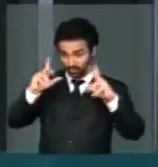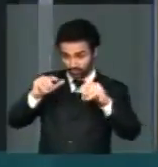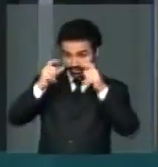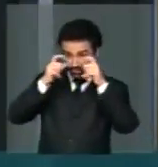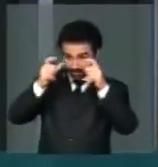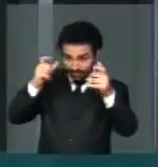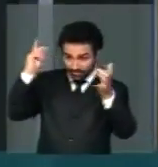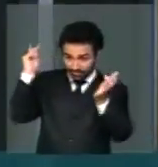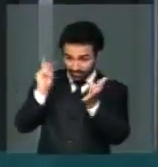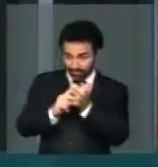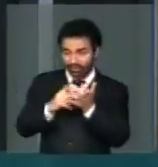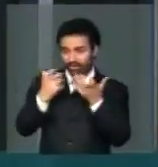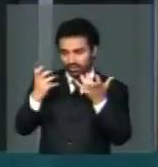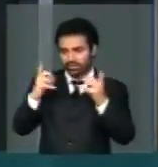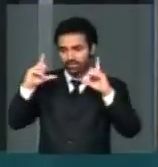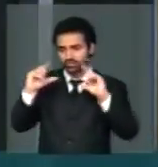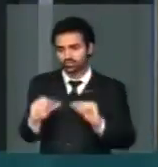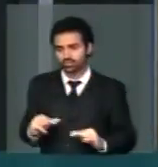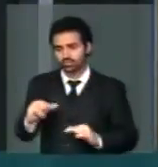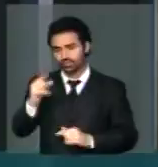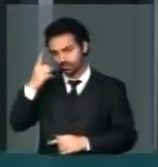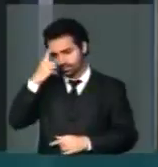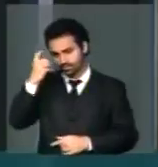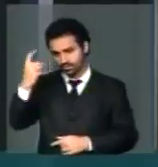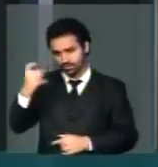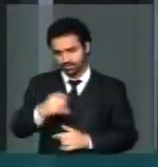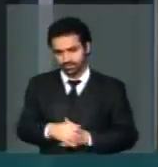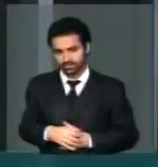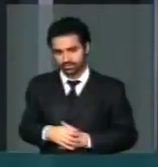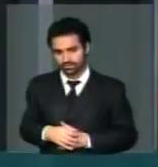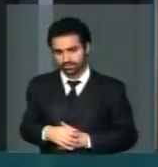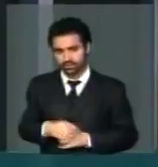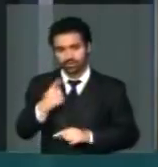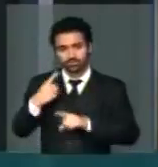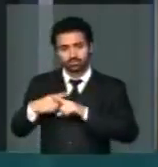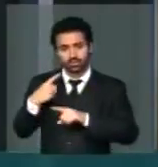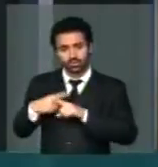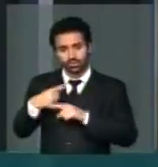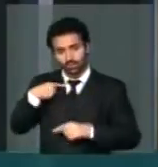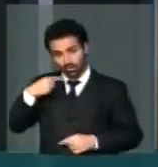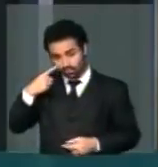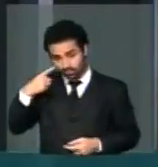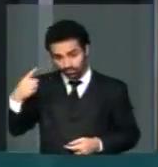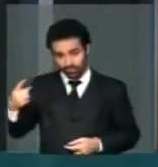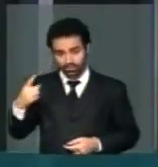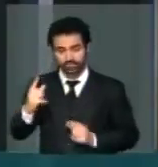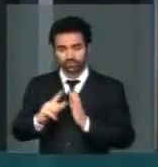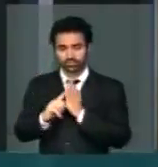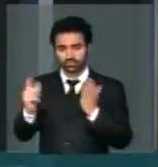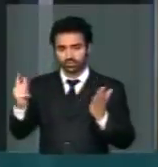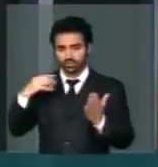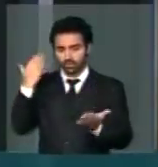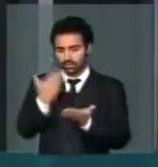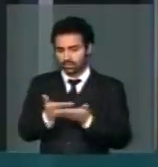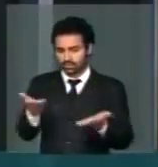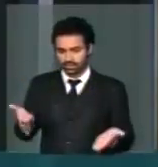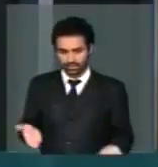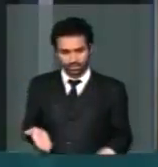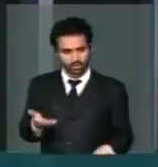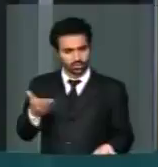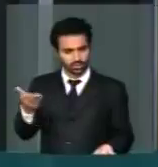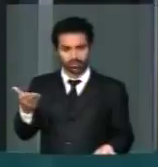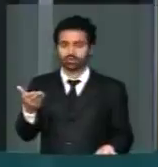fato a redução dos índices de violência. Quando eu vi como uma repercussão de matéria de jornal que até esse momento não foi